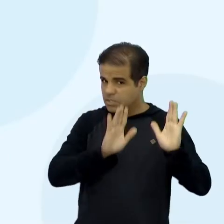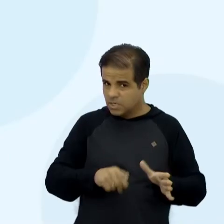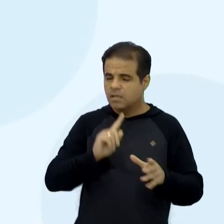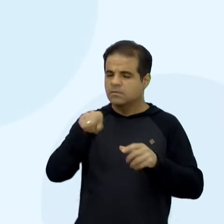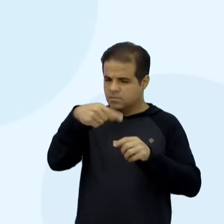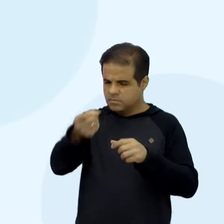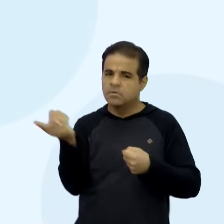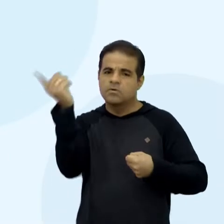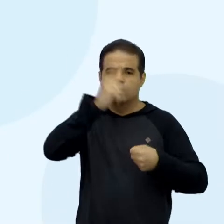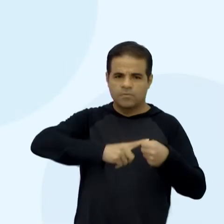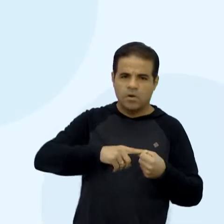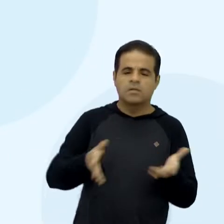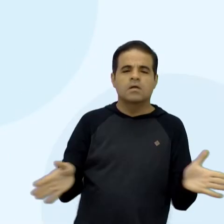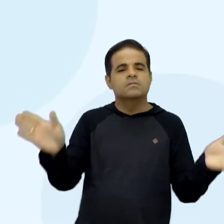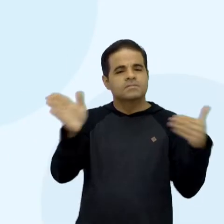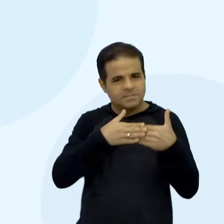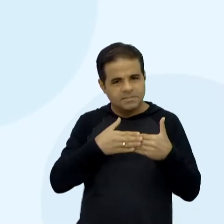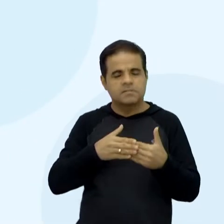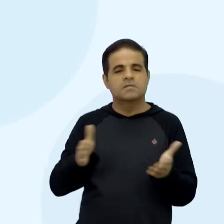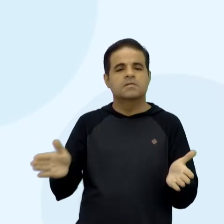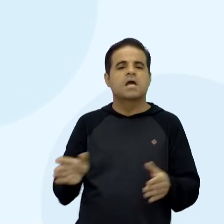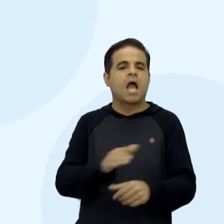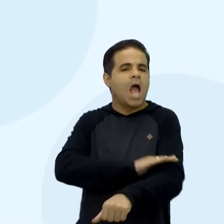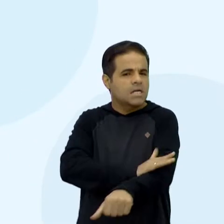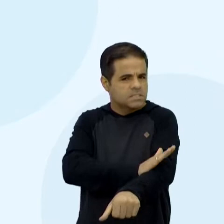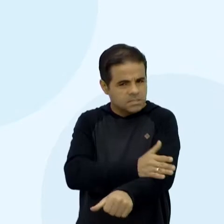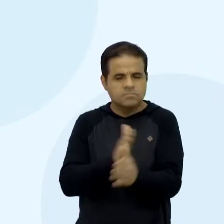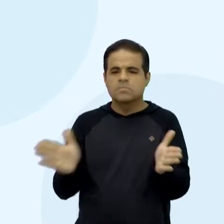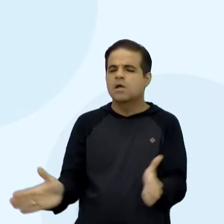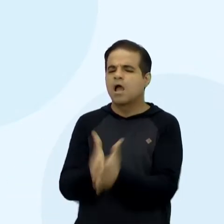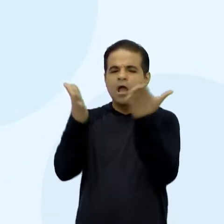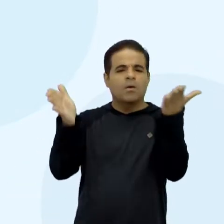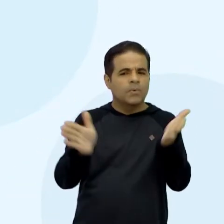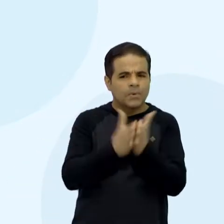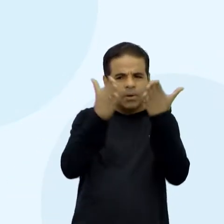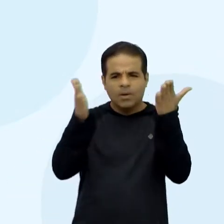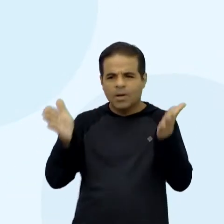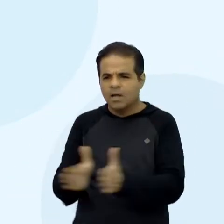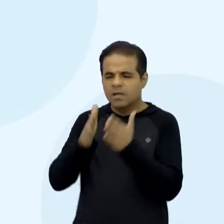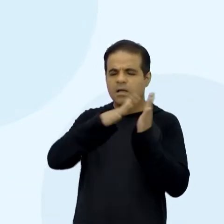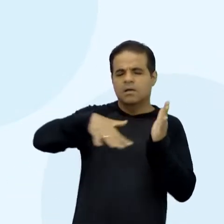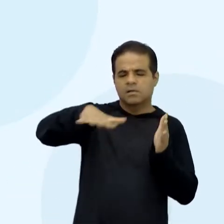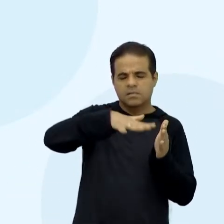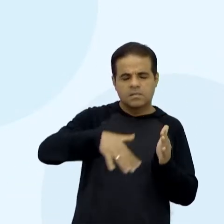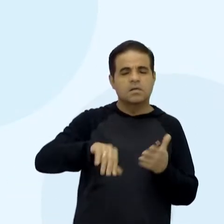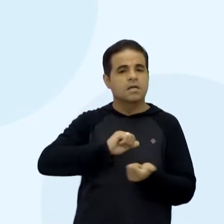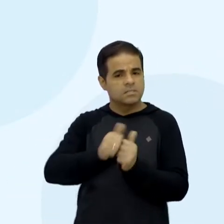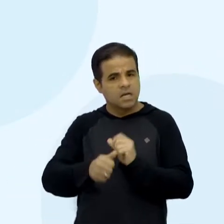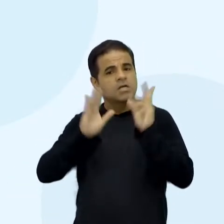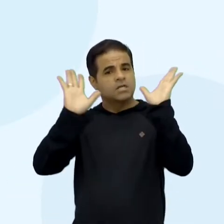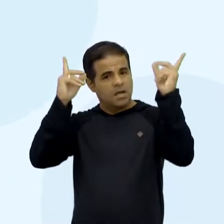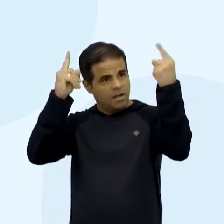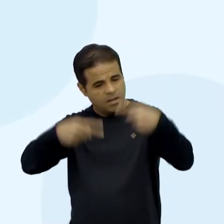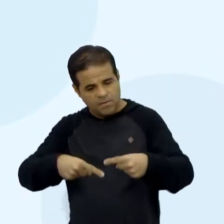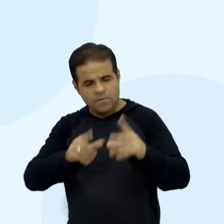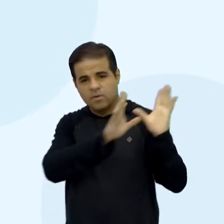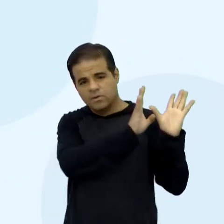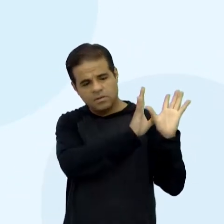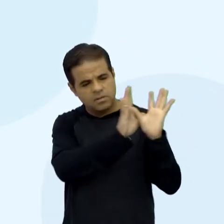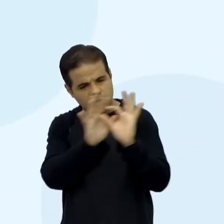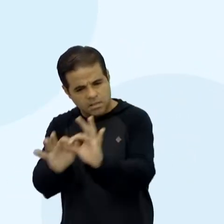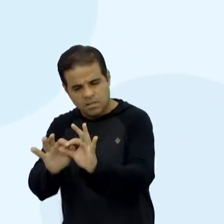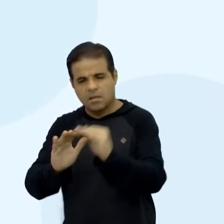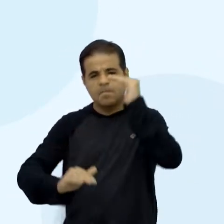estaremos no desfecho. Racismo e pobreza. Se, em geral, as atletas brasileiras já enfrentam um contexto de